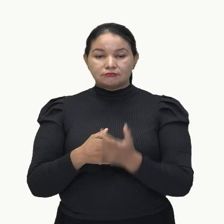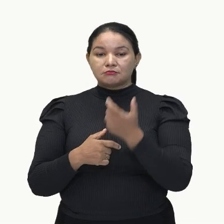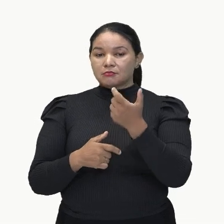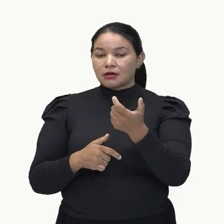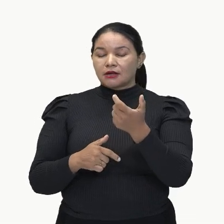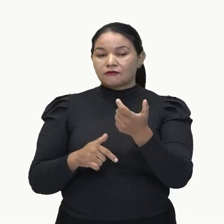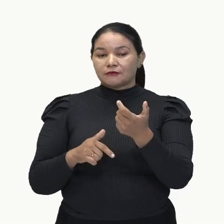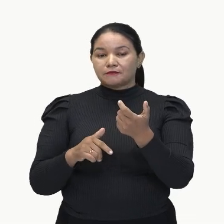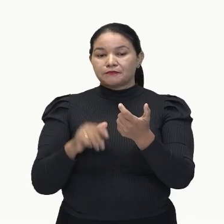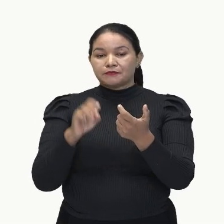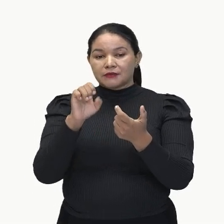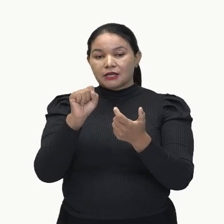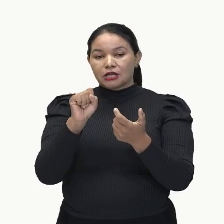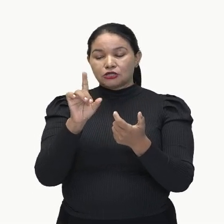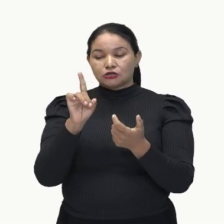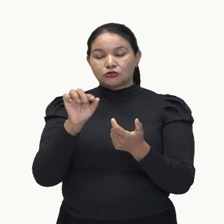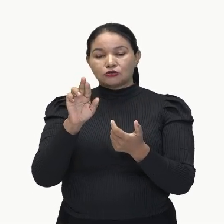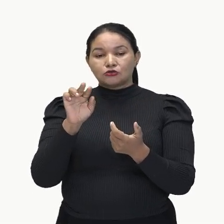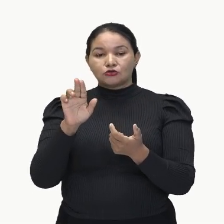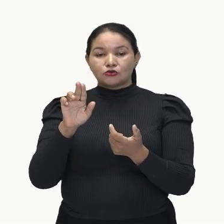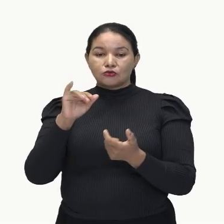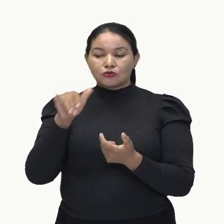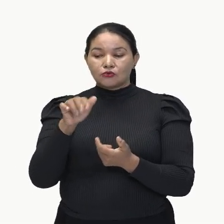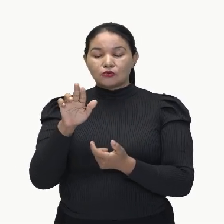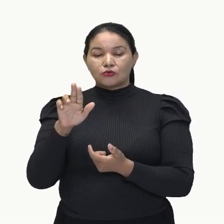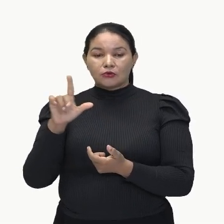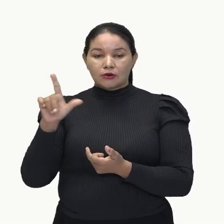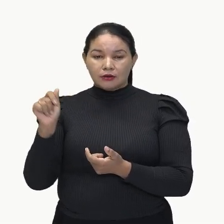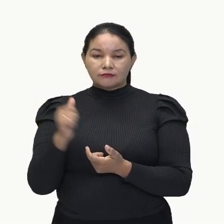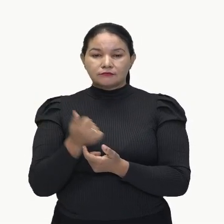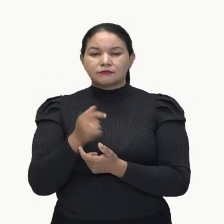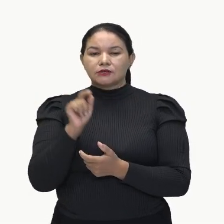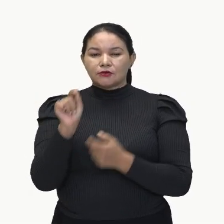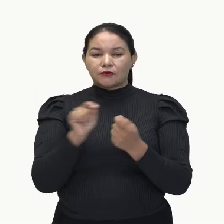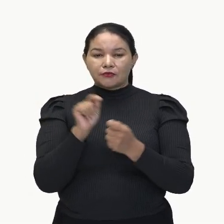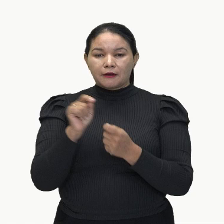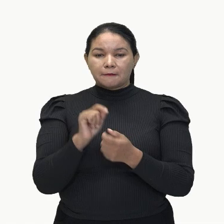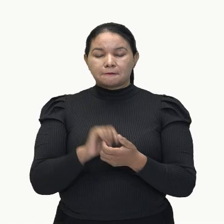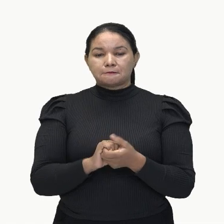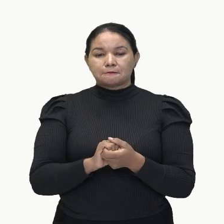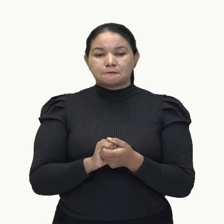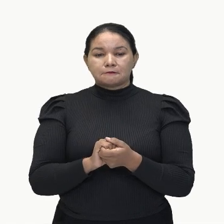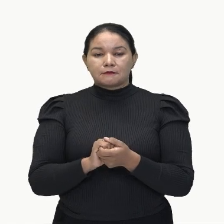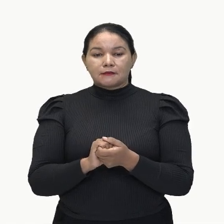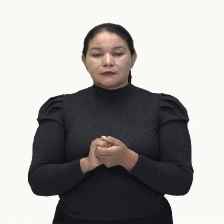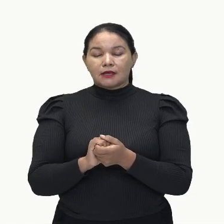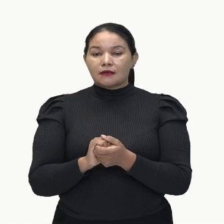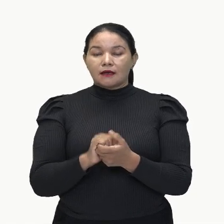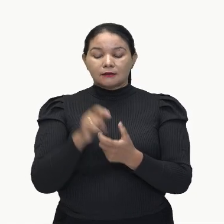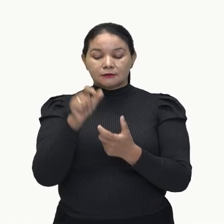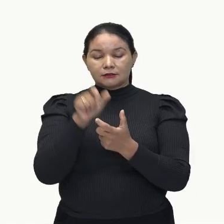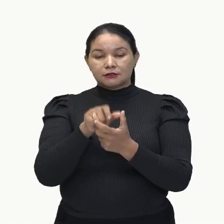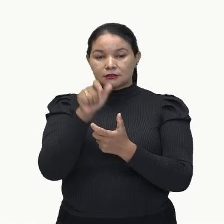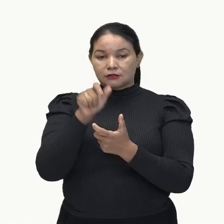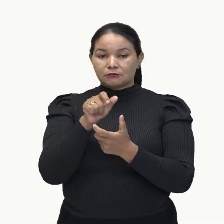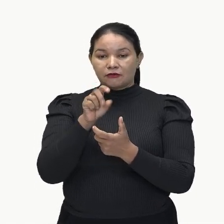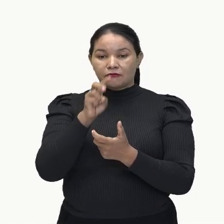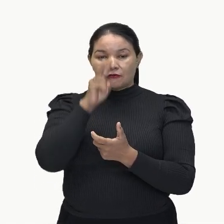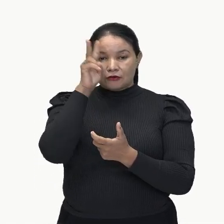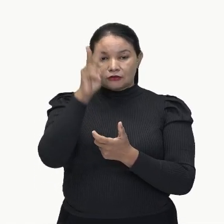pal la ton anena sillaba antea